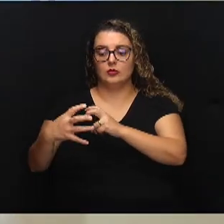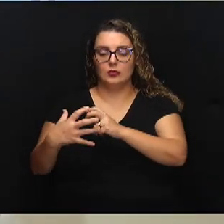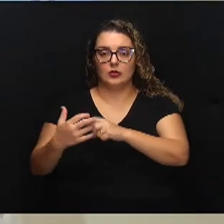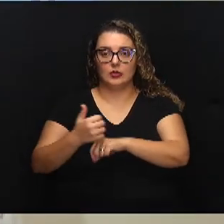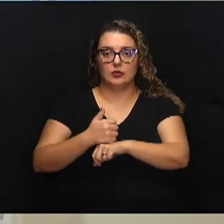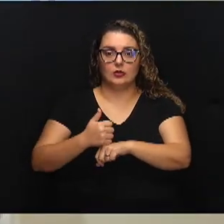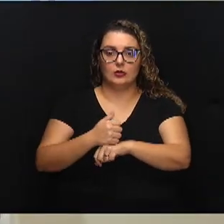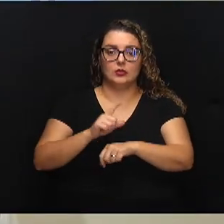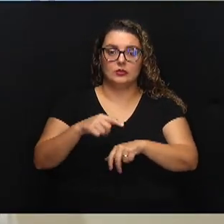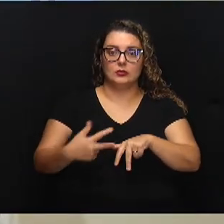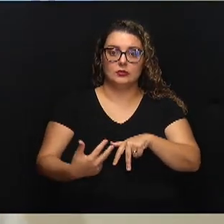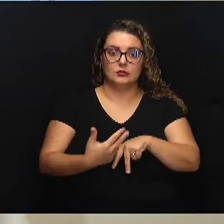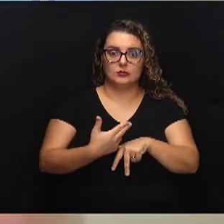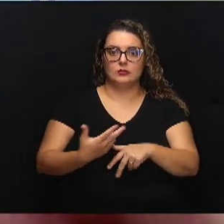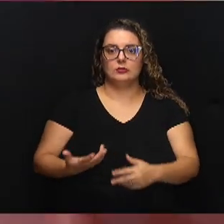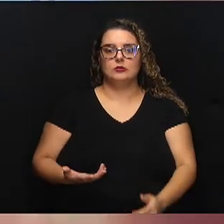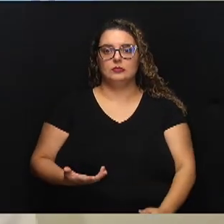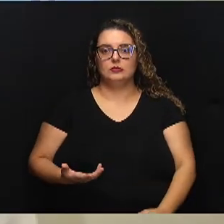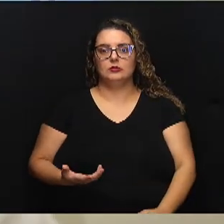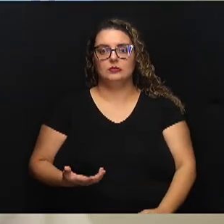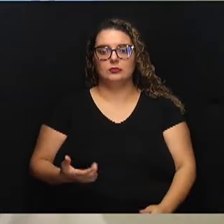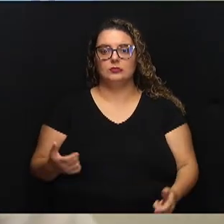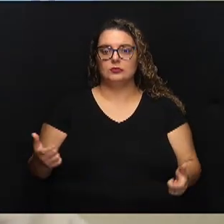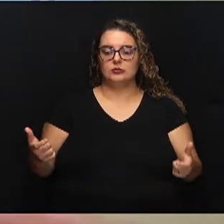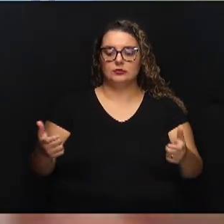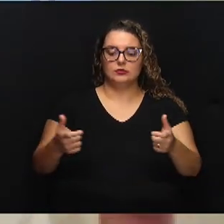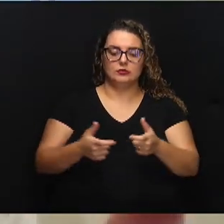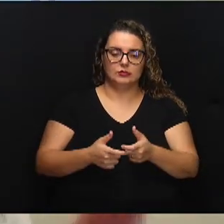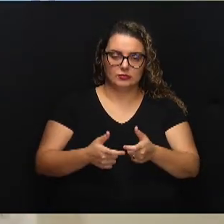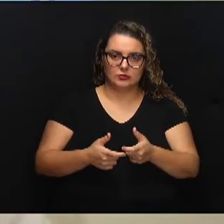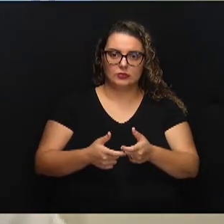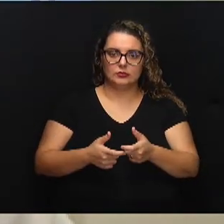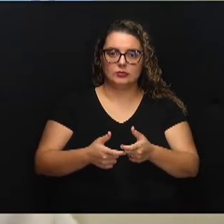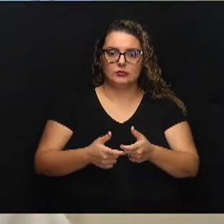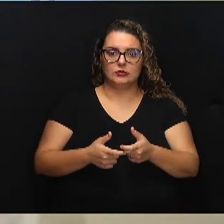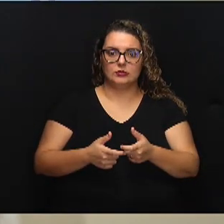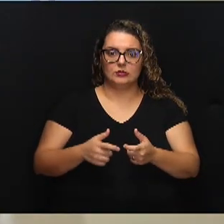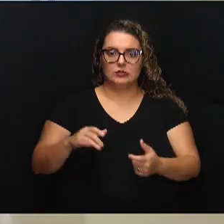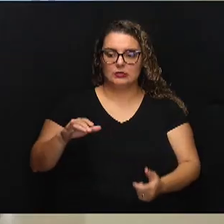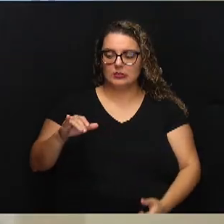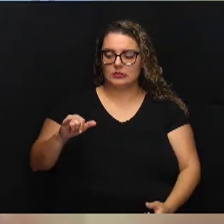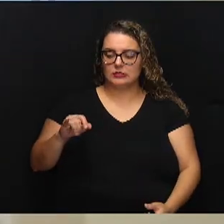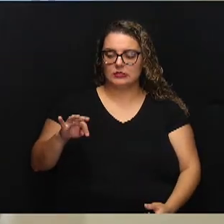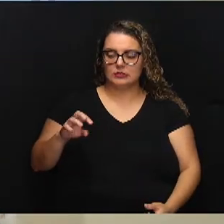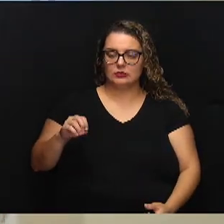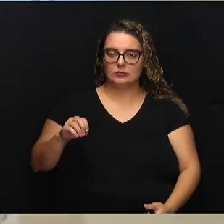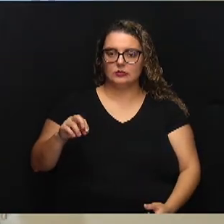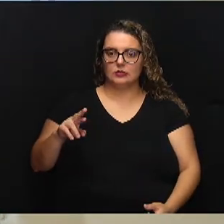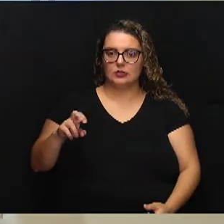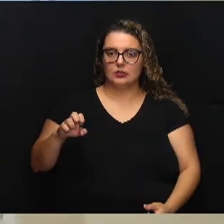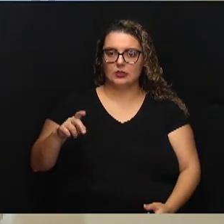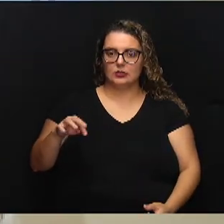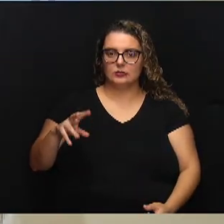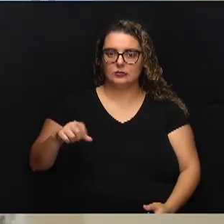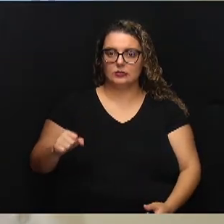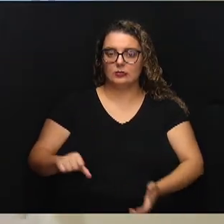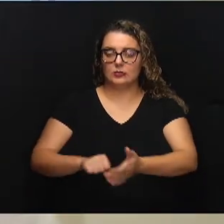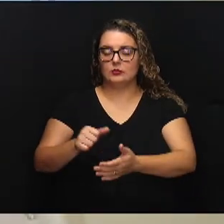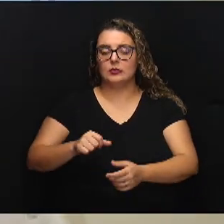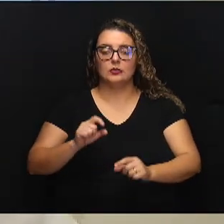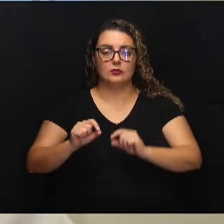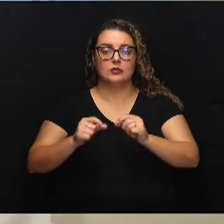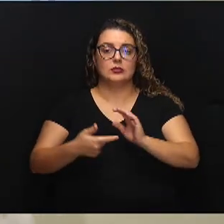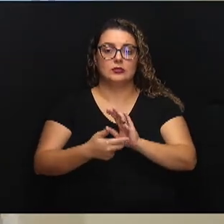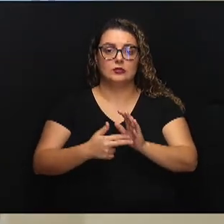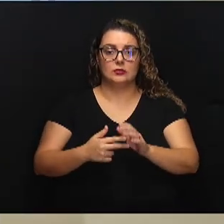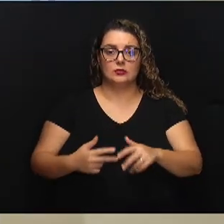uma cirurgia passível de redução, de citorredução, que a gente chama primária. O que é citorredução primária? Ou seja, o cirurgião